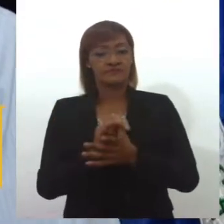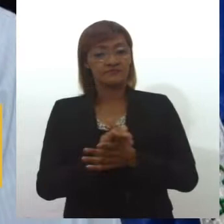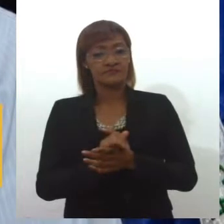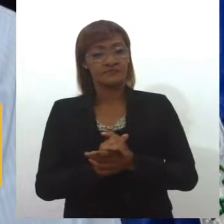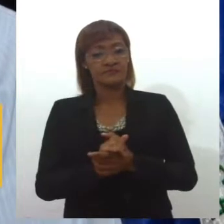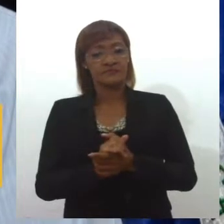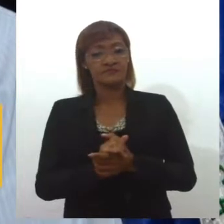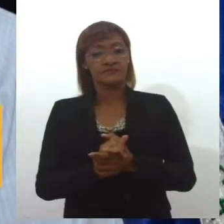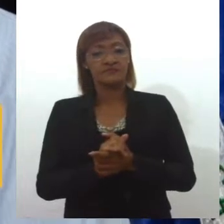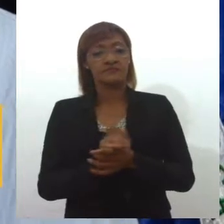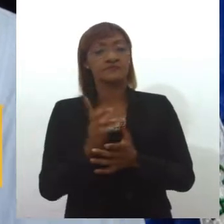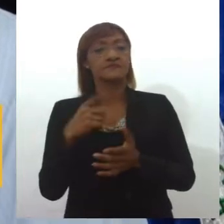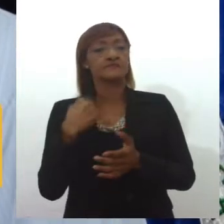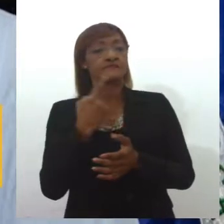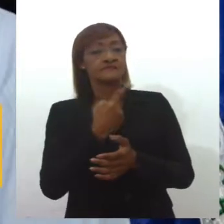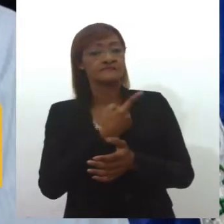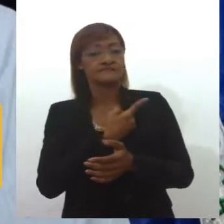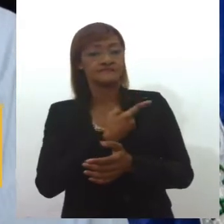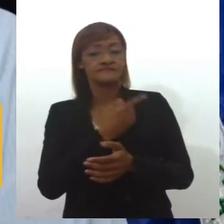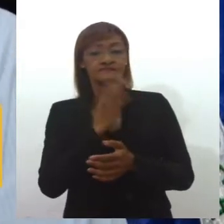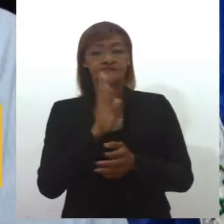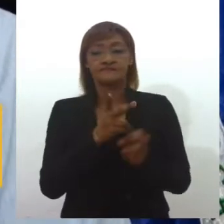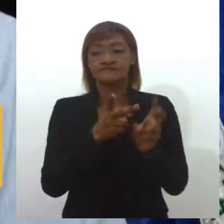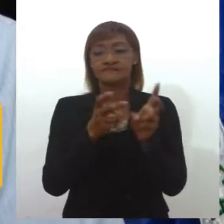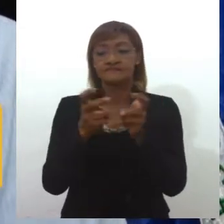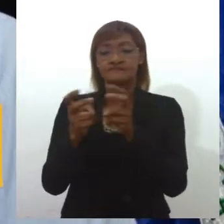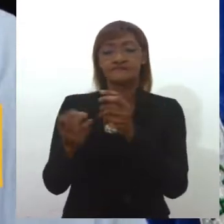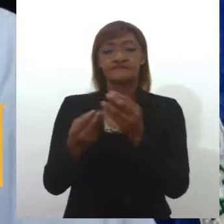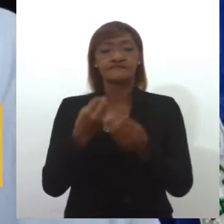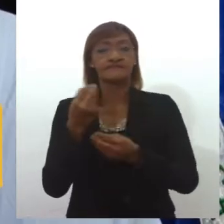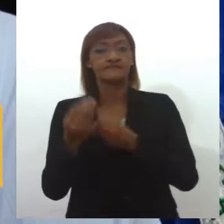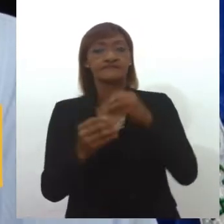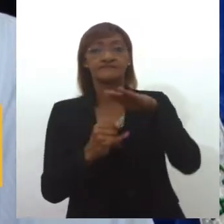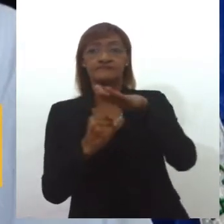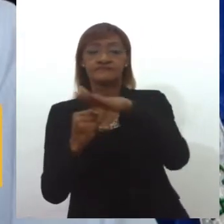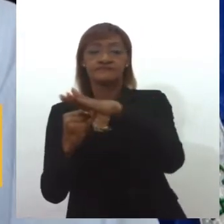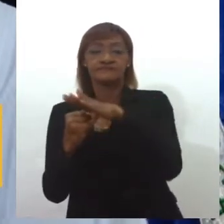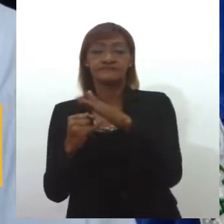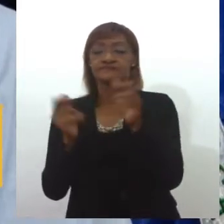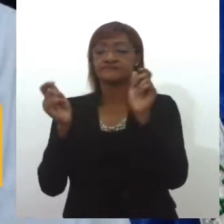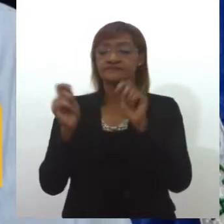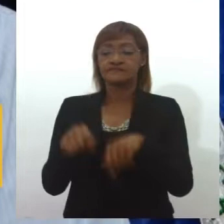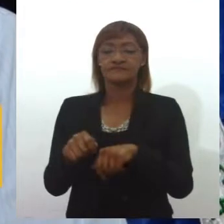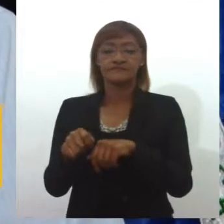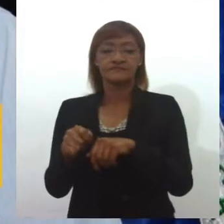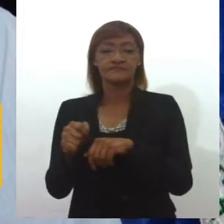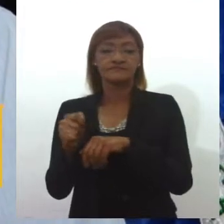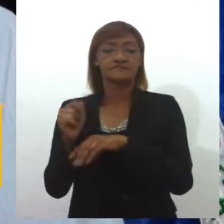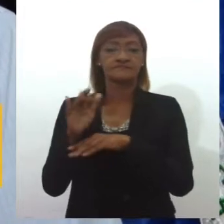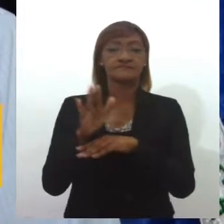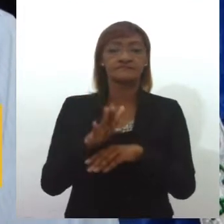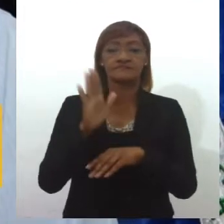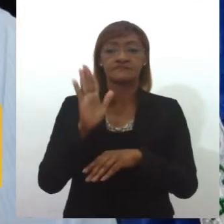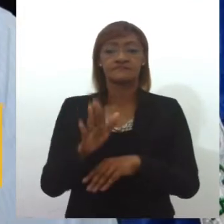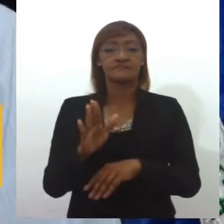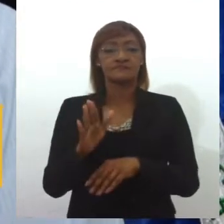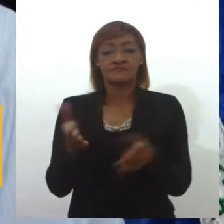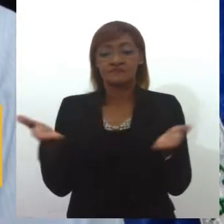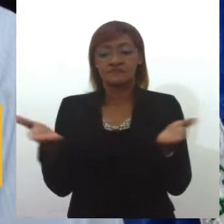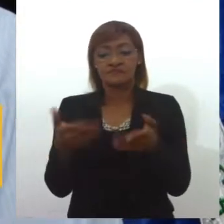que nós encaramos em ver de que forma a nossa instituição pode contribuir dentro do nosso cenário